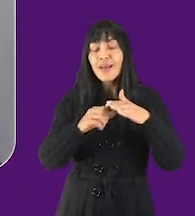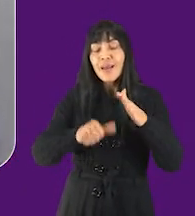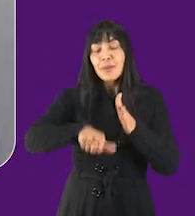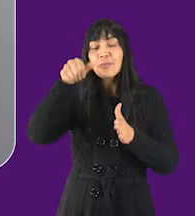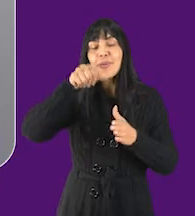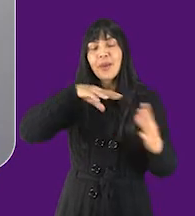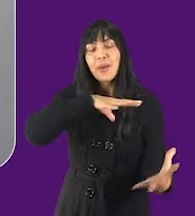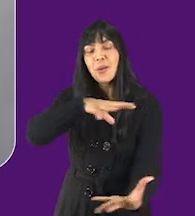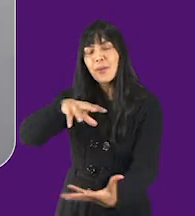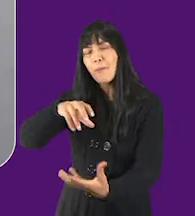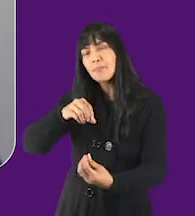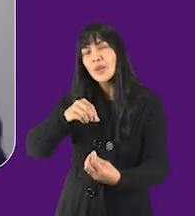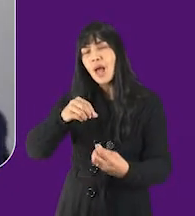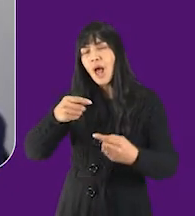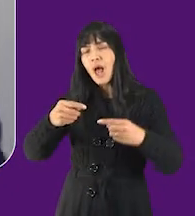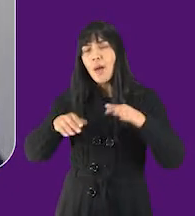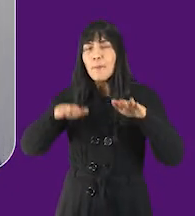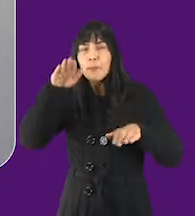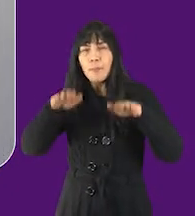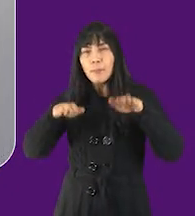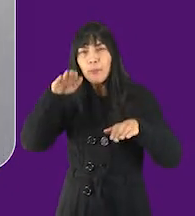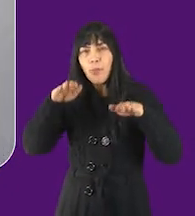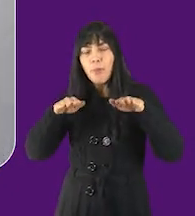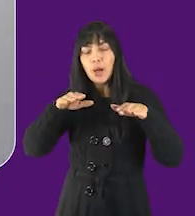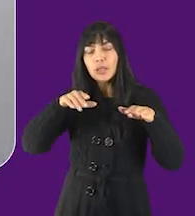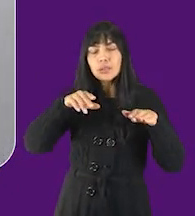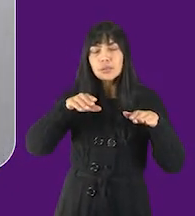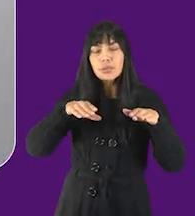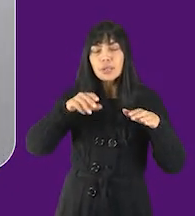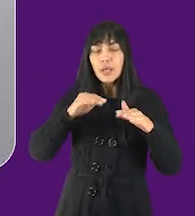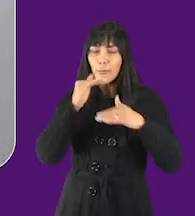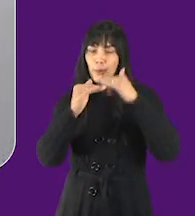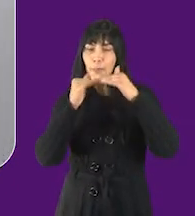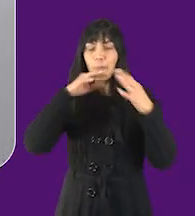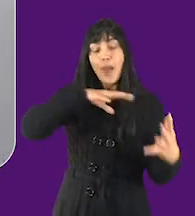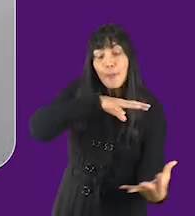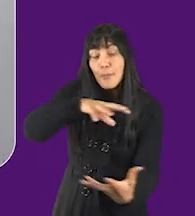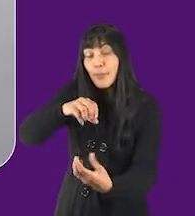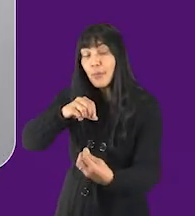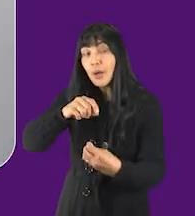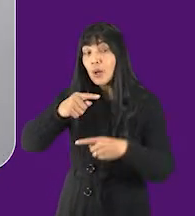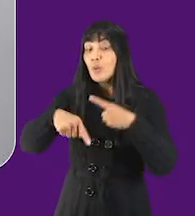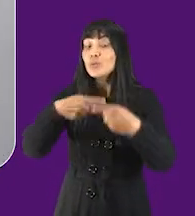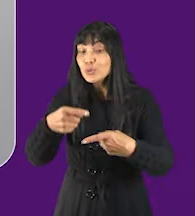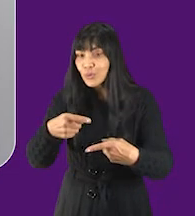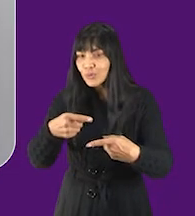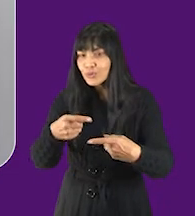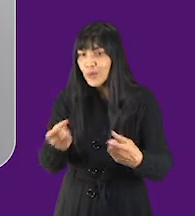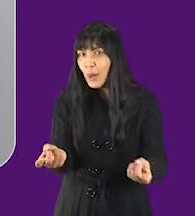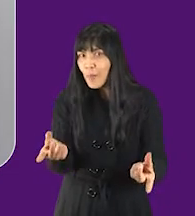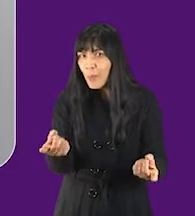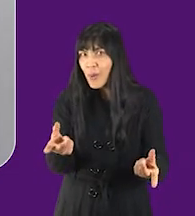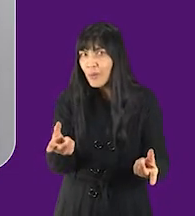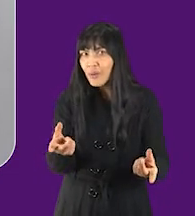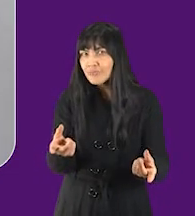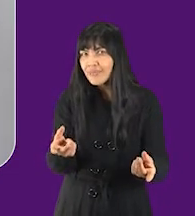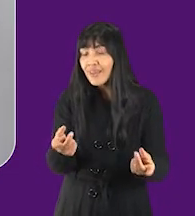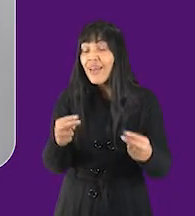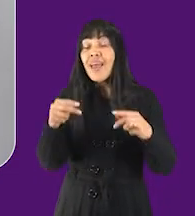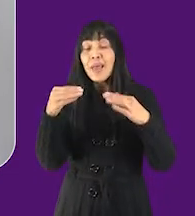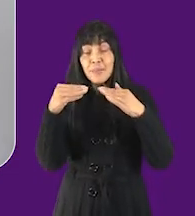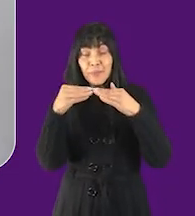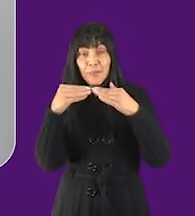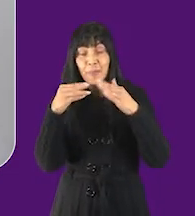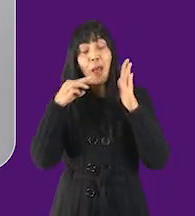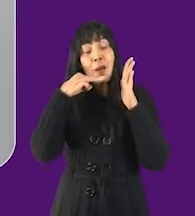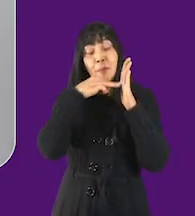mundo. Comparando o nosso desempenho e sustentabilidade com as demais fornecedoras e também com relação